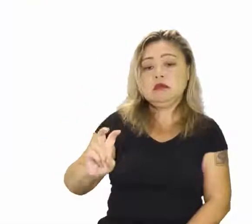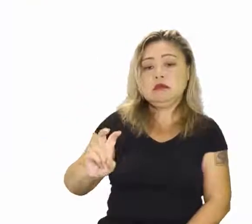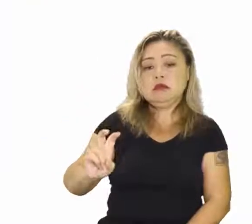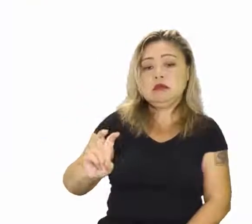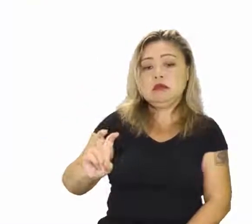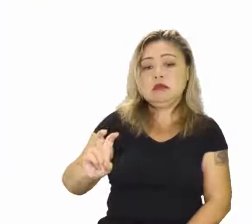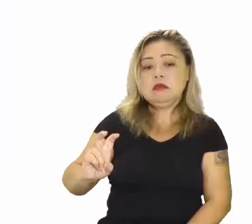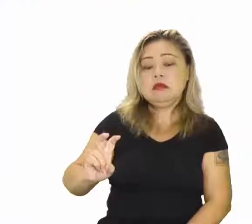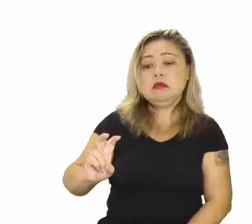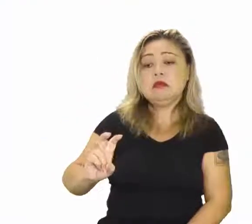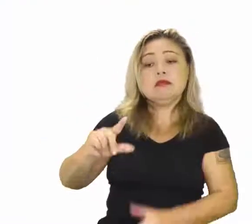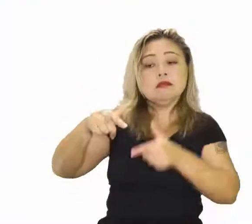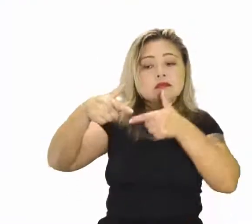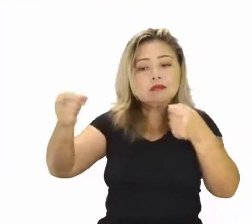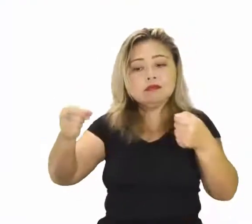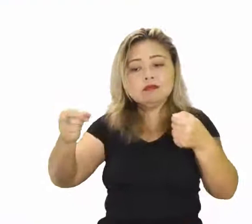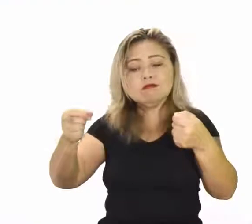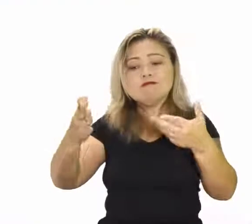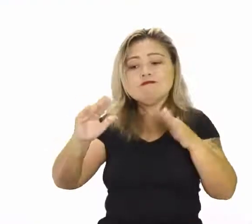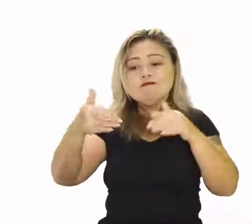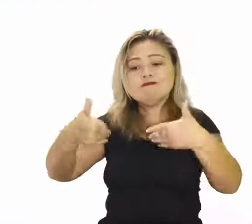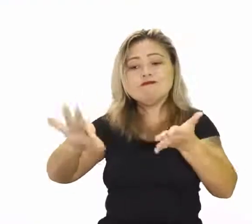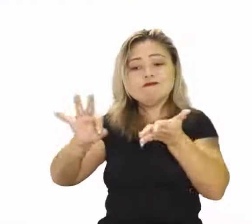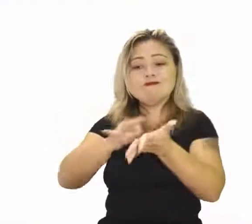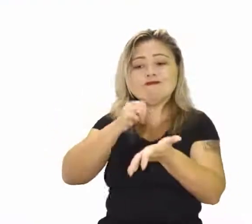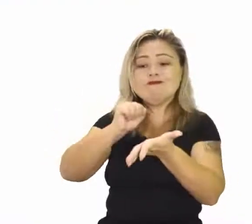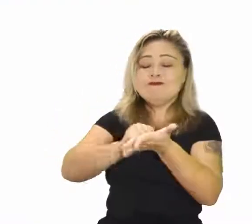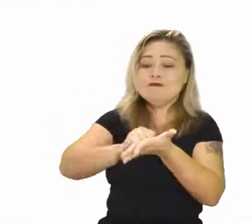1945. Os japoneses se renderam.